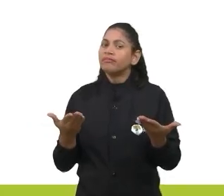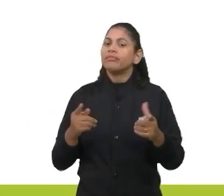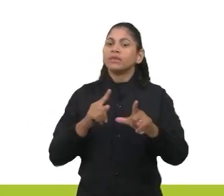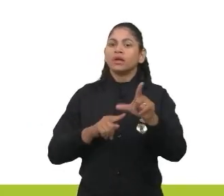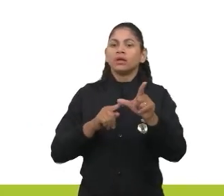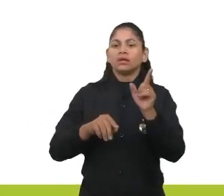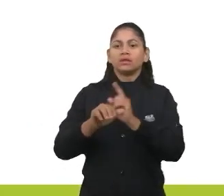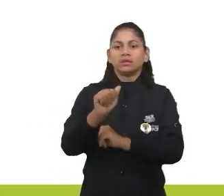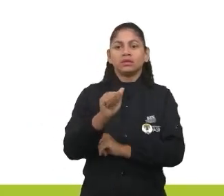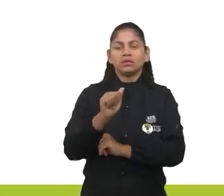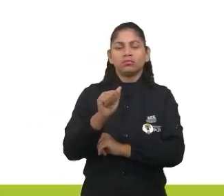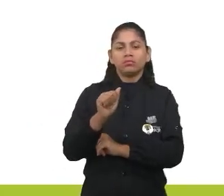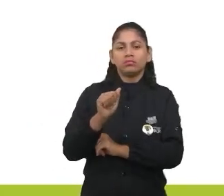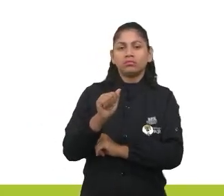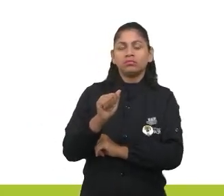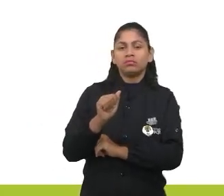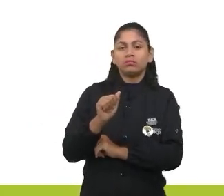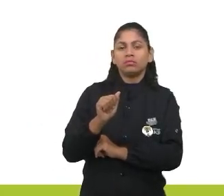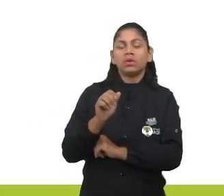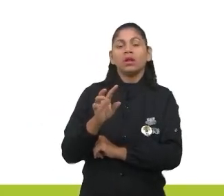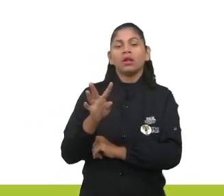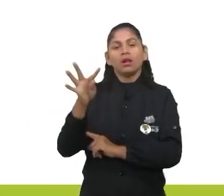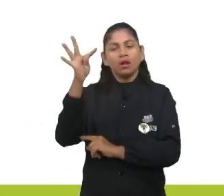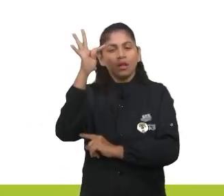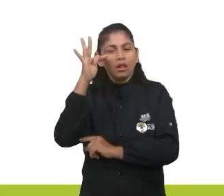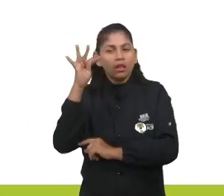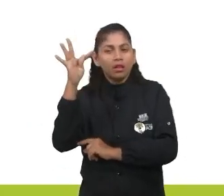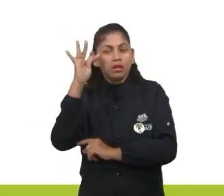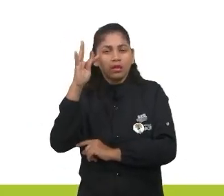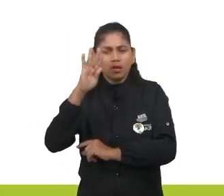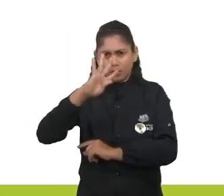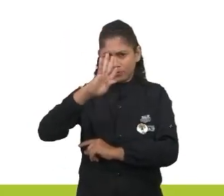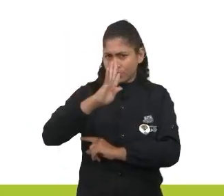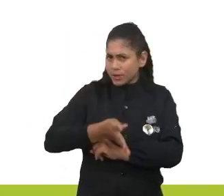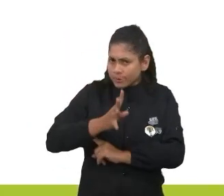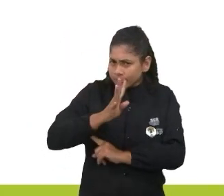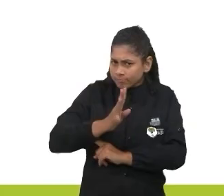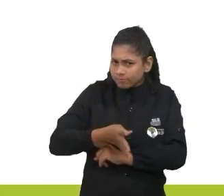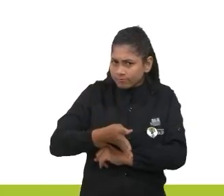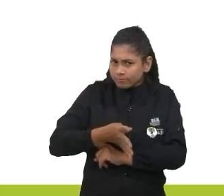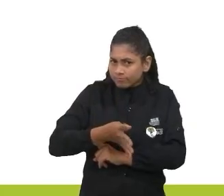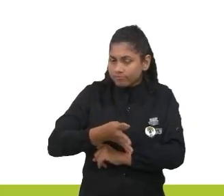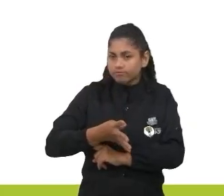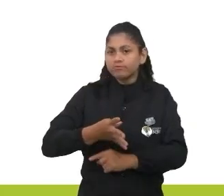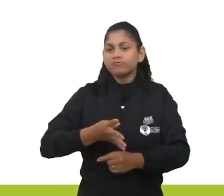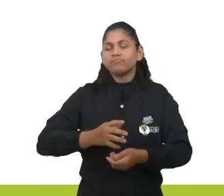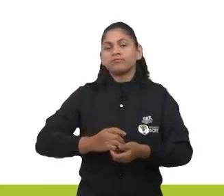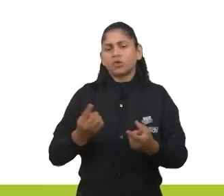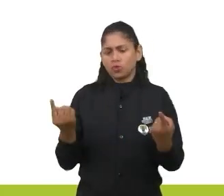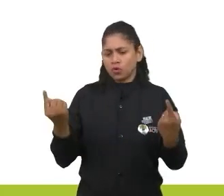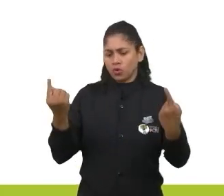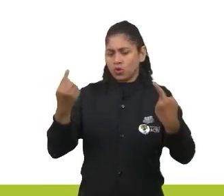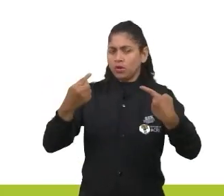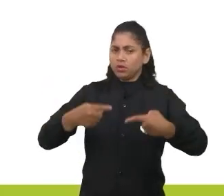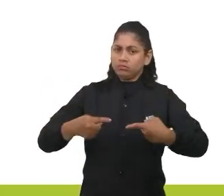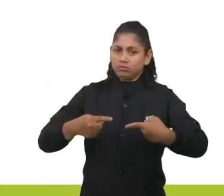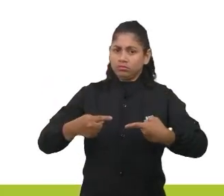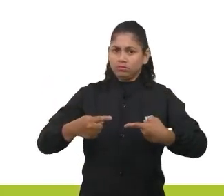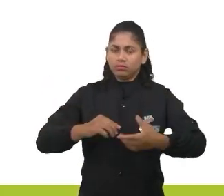A, teoria crítica. Então, na verdade, ele faz uma oposição à teoria